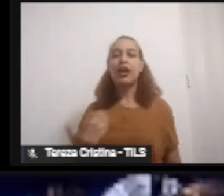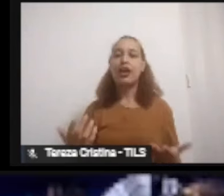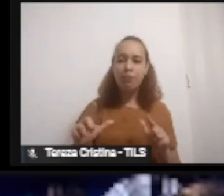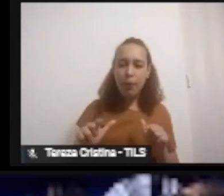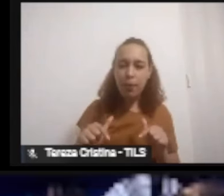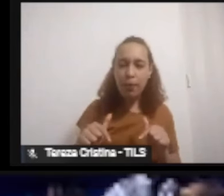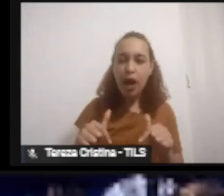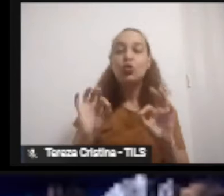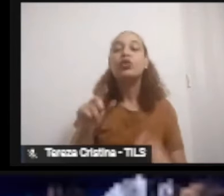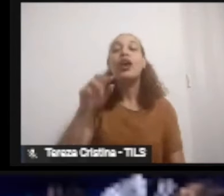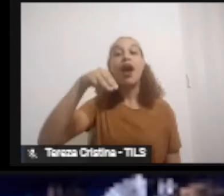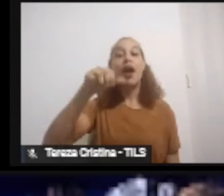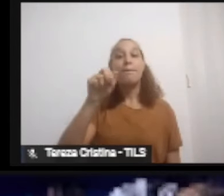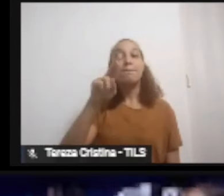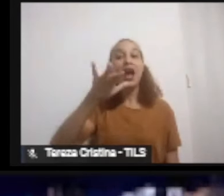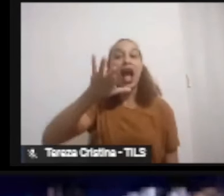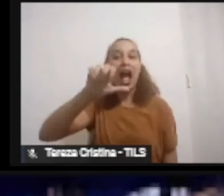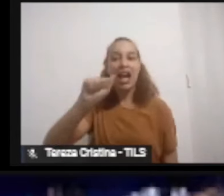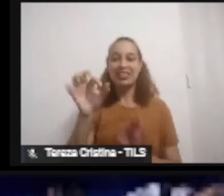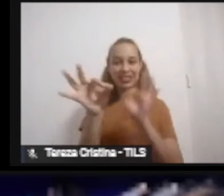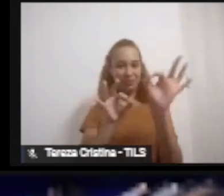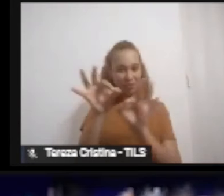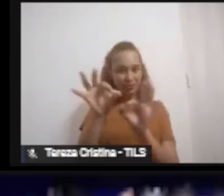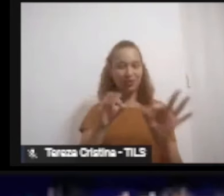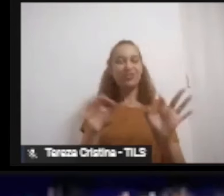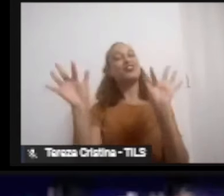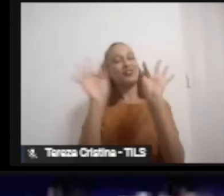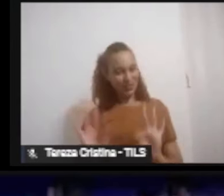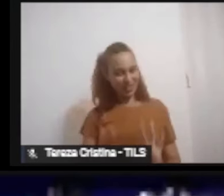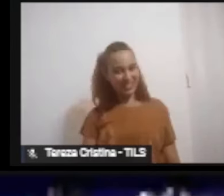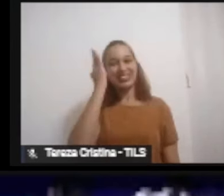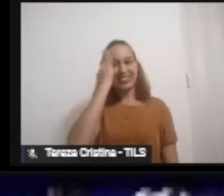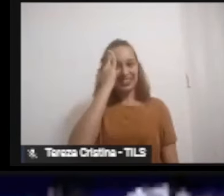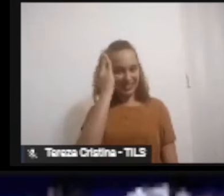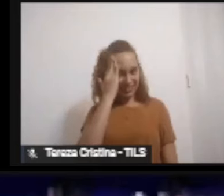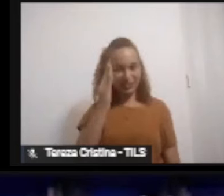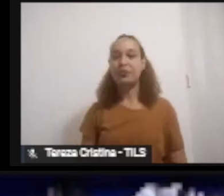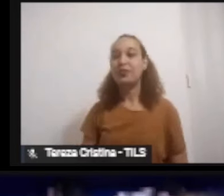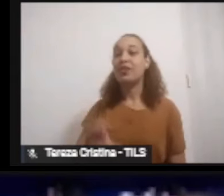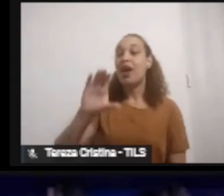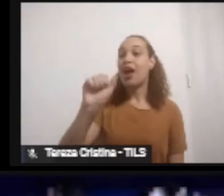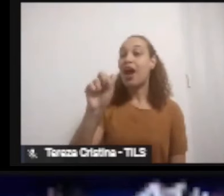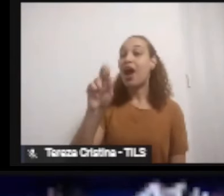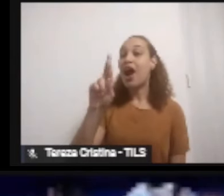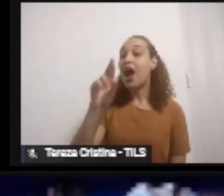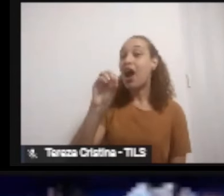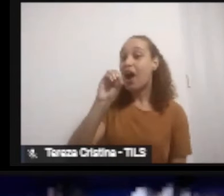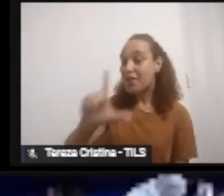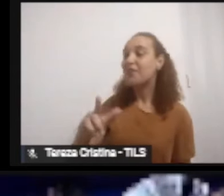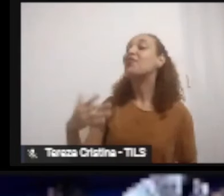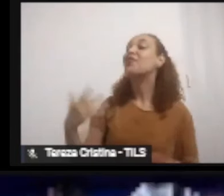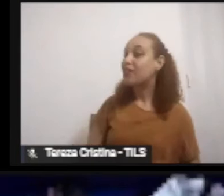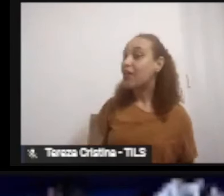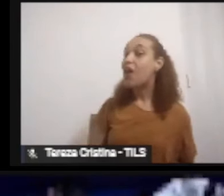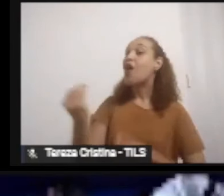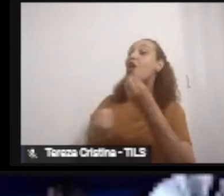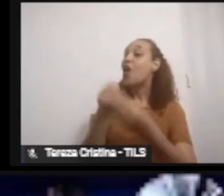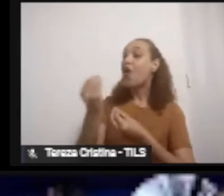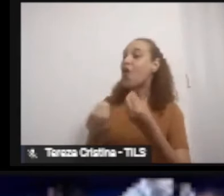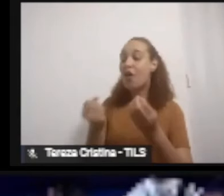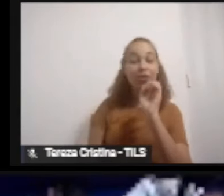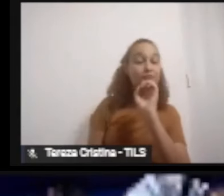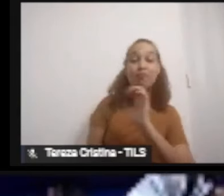Bata Eduque. Então, muito obrigada. Estamos muito felizes com isso. Carol, conta como é que nasceu Confusão na